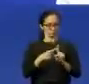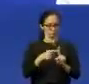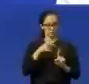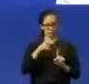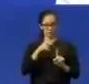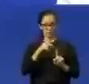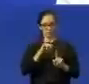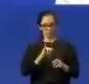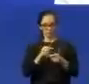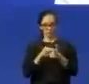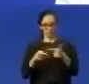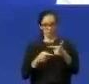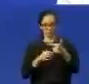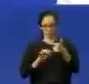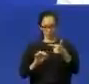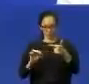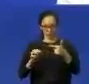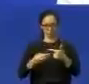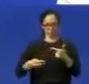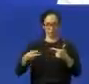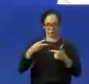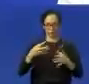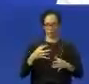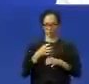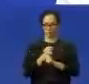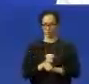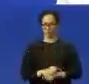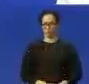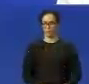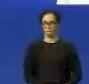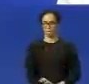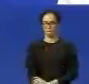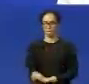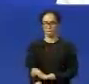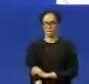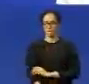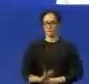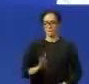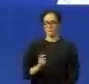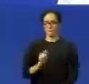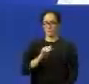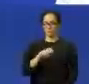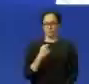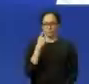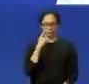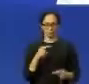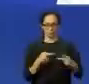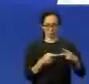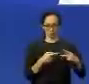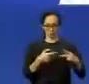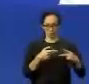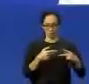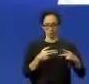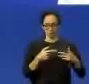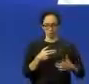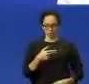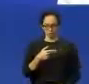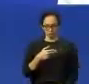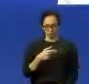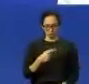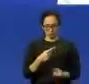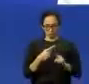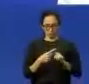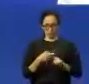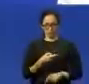dividido por 1 mais I sobre 100 elevado ao quadrado, lembrando do juro composto, né? E aí, então, você coloca esse P em evidência e vai chegar, então, em P que multiplica